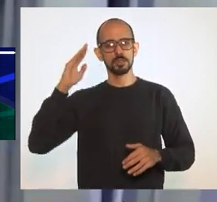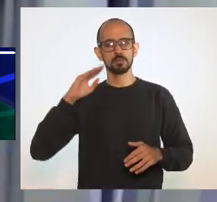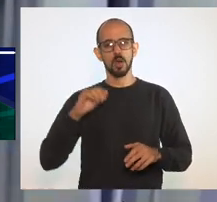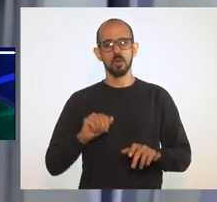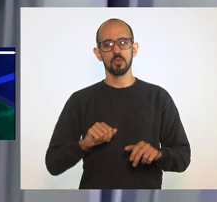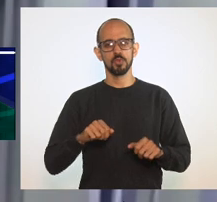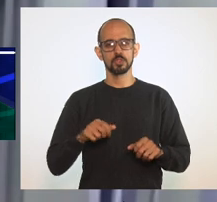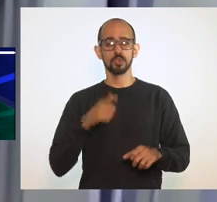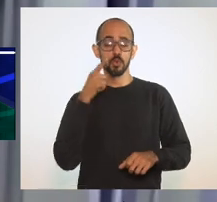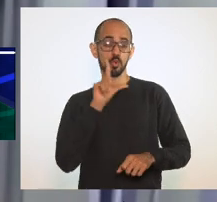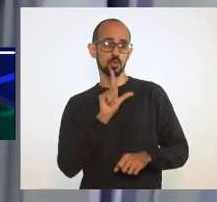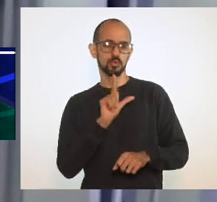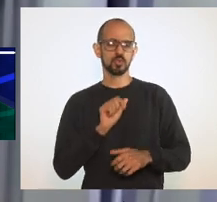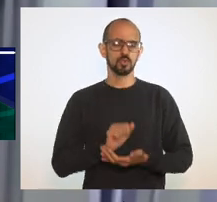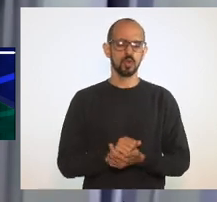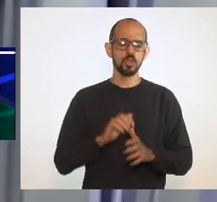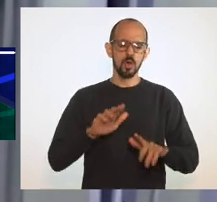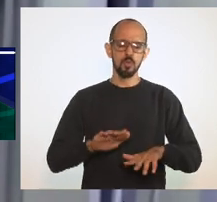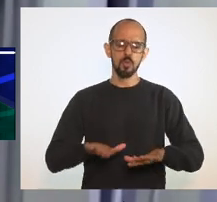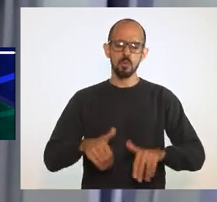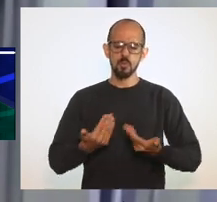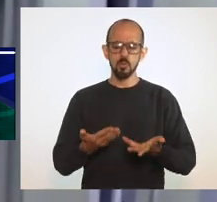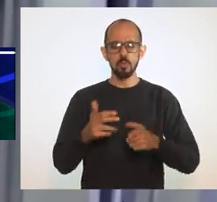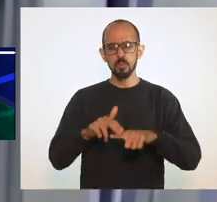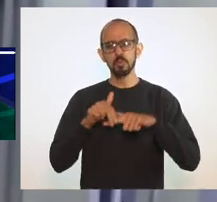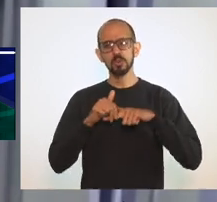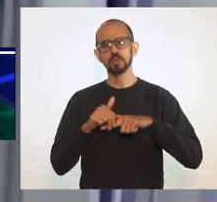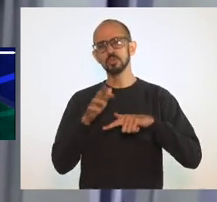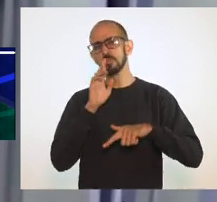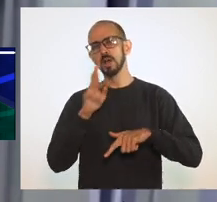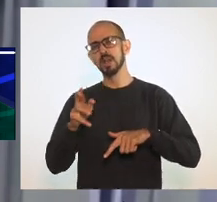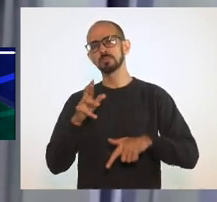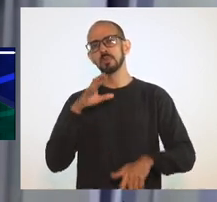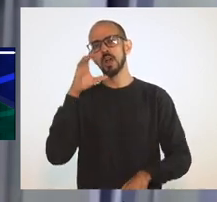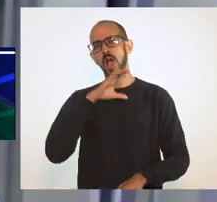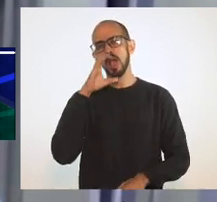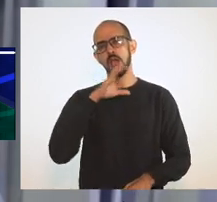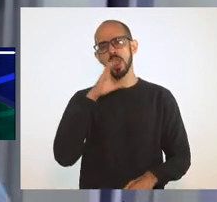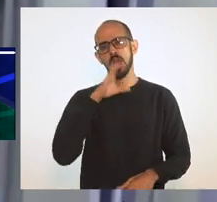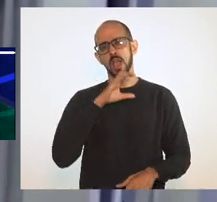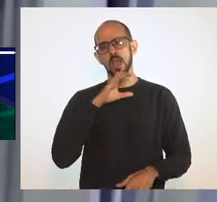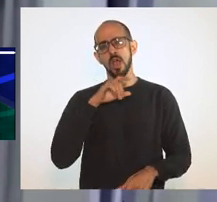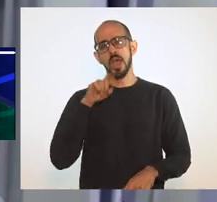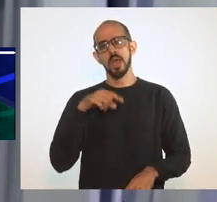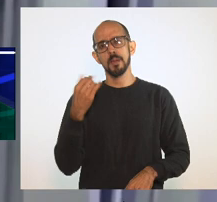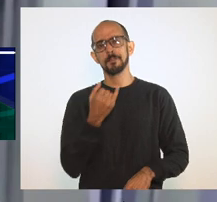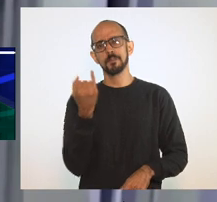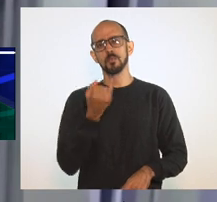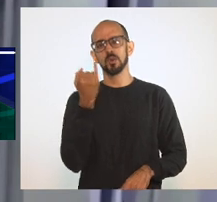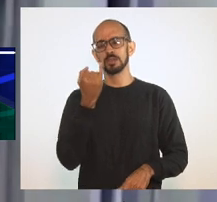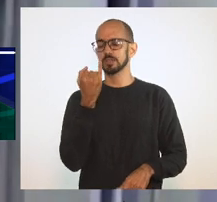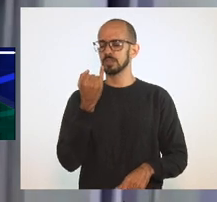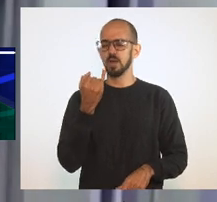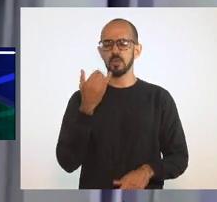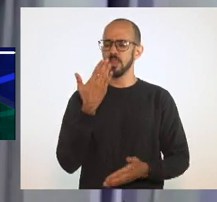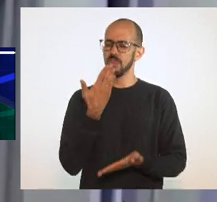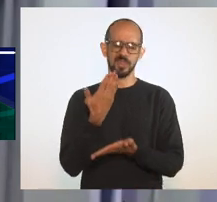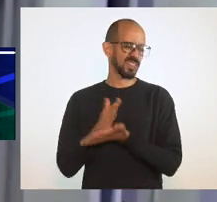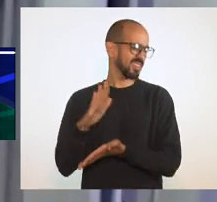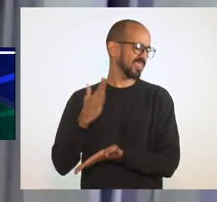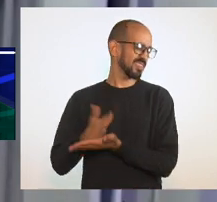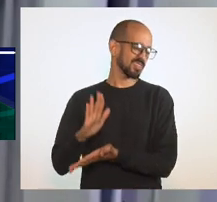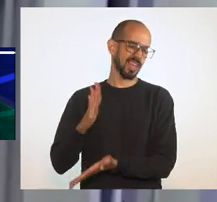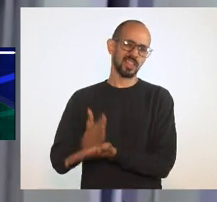isso que me parece que, como resposta imediata, como resposta emergencial, é muito importante e não tem nada a ver, deputado Luiz